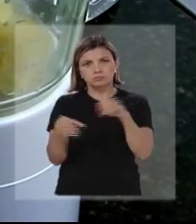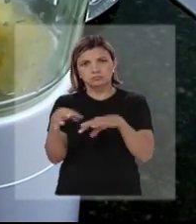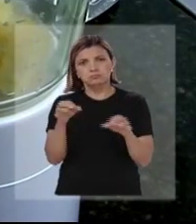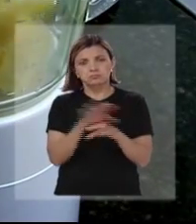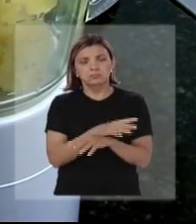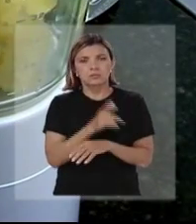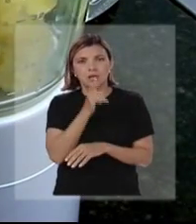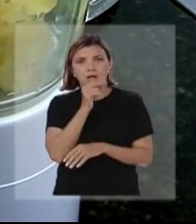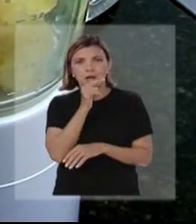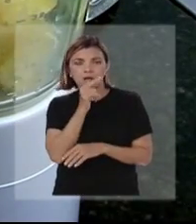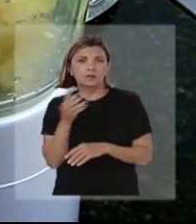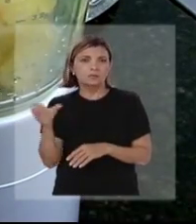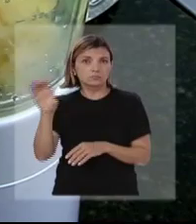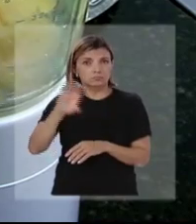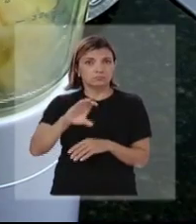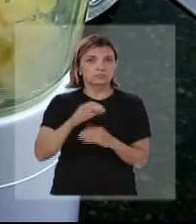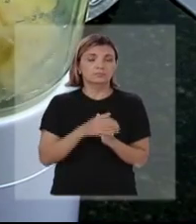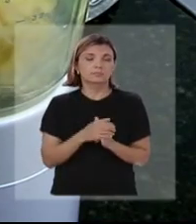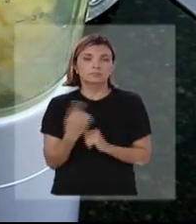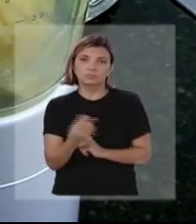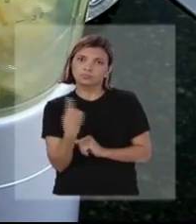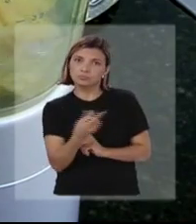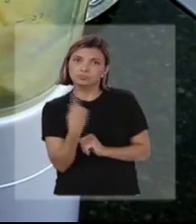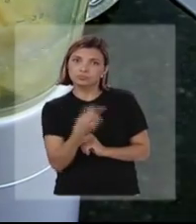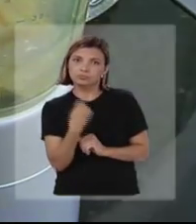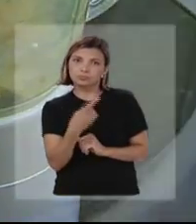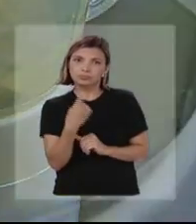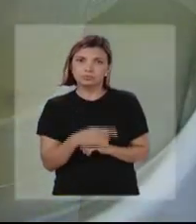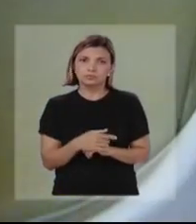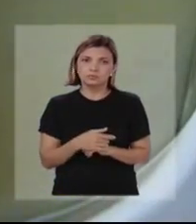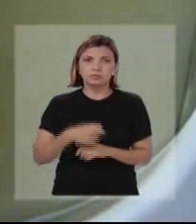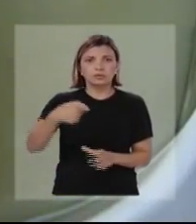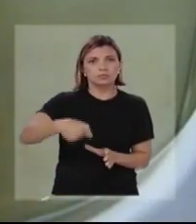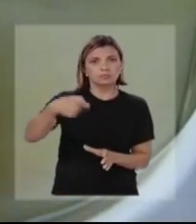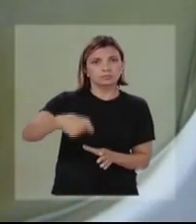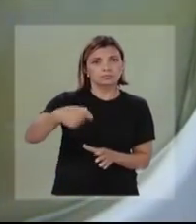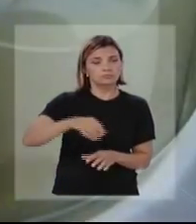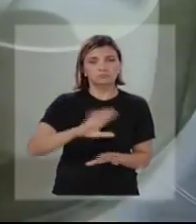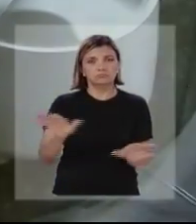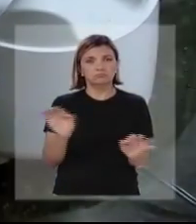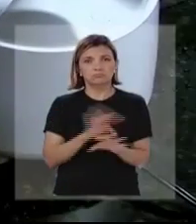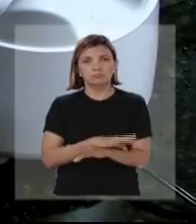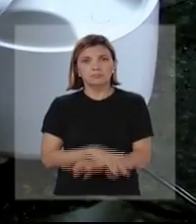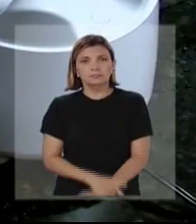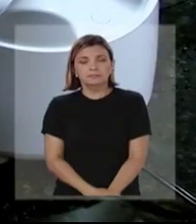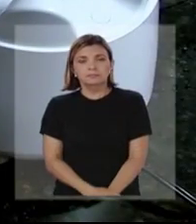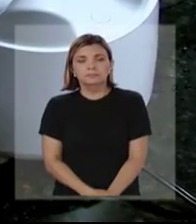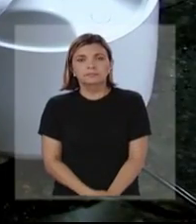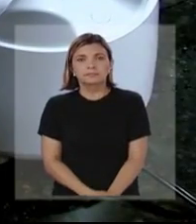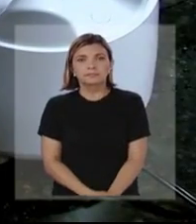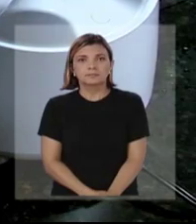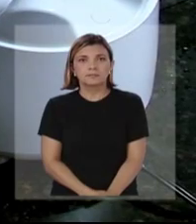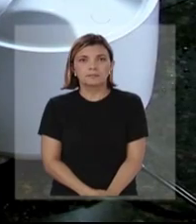do abacaxi, já descascado. Junta um pouco de água. Bato e depois é só passar por uma peneira.